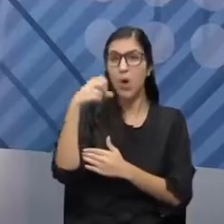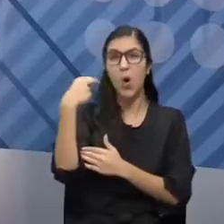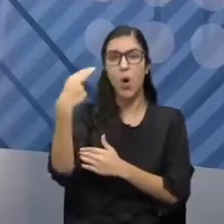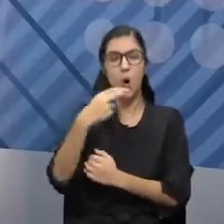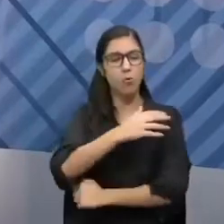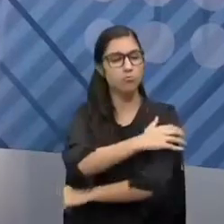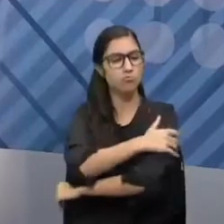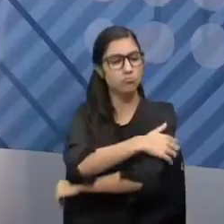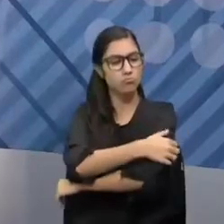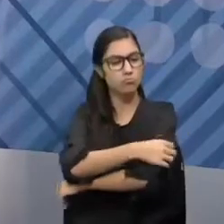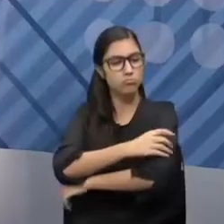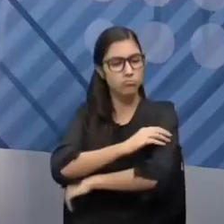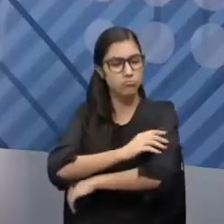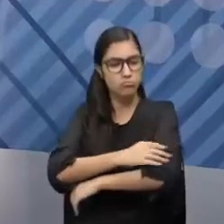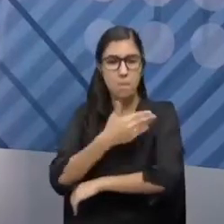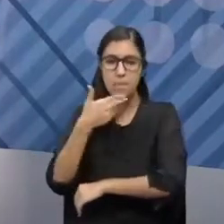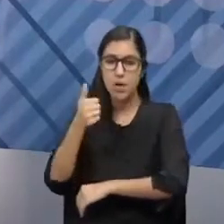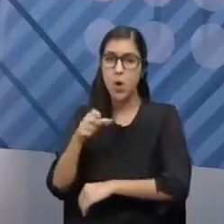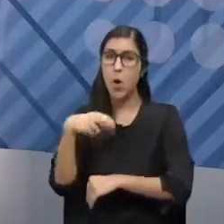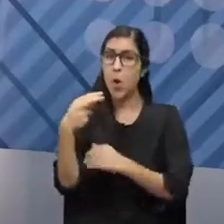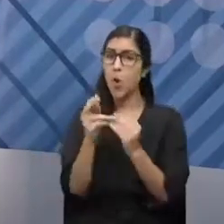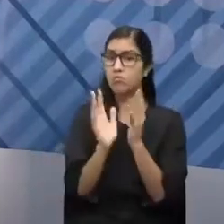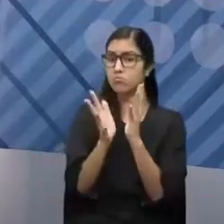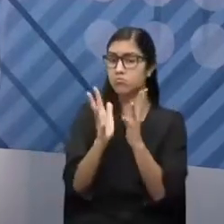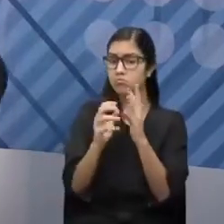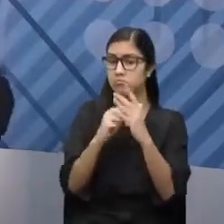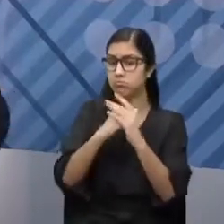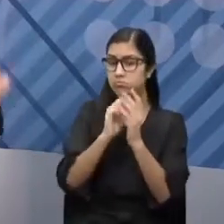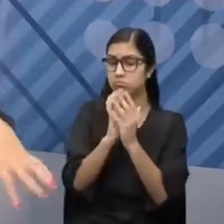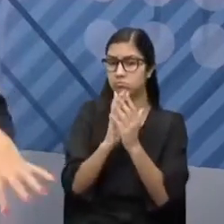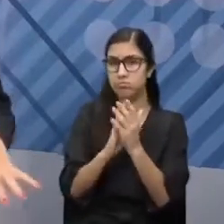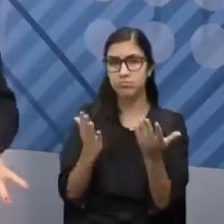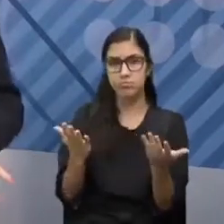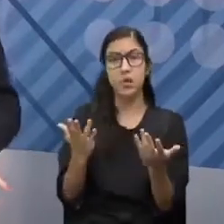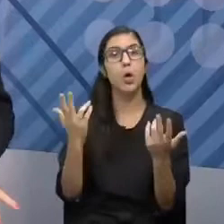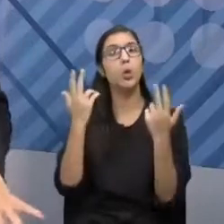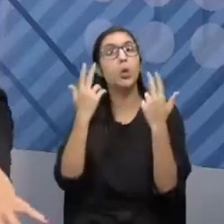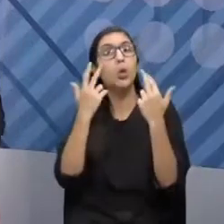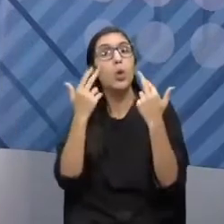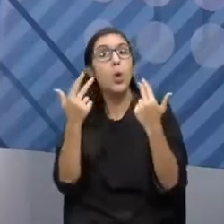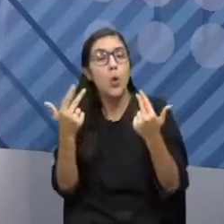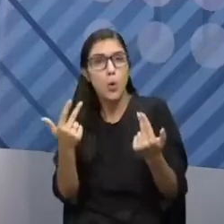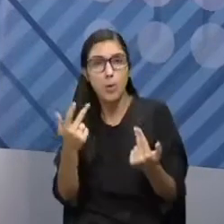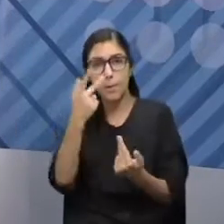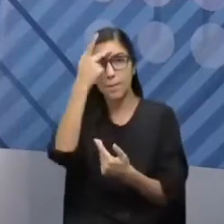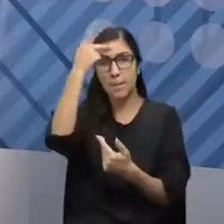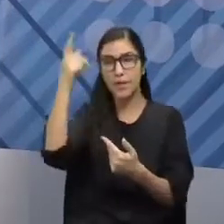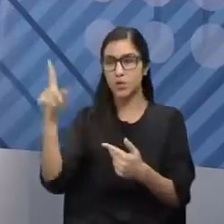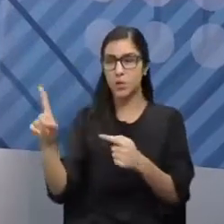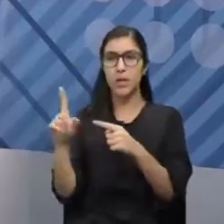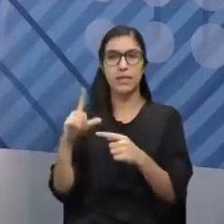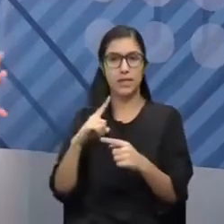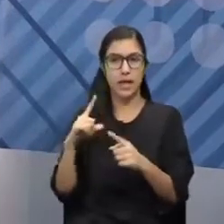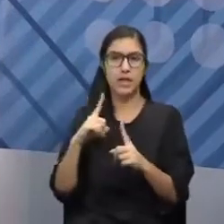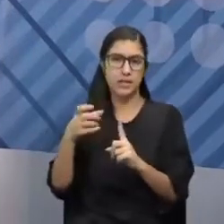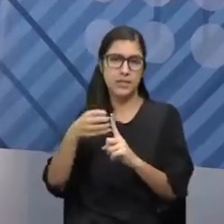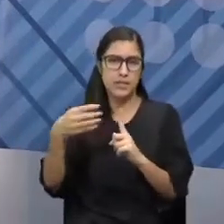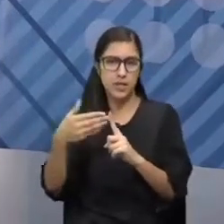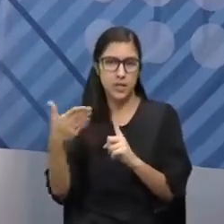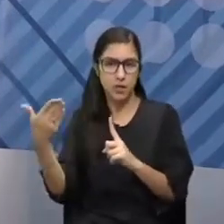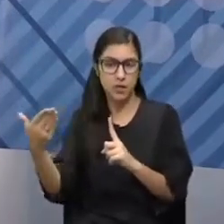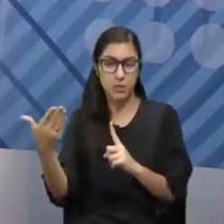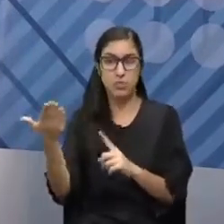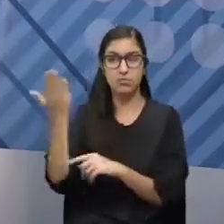toque no braço, se é por meio da Libras. Normalmente, pessoas com síndrome de Usher, pessoas que